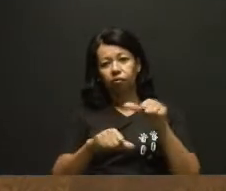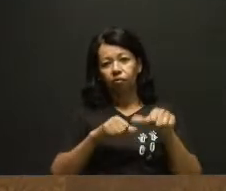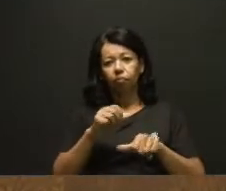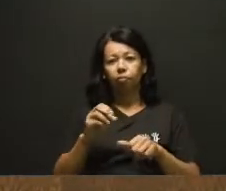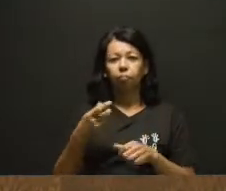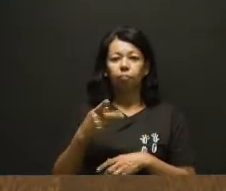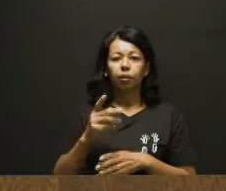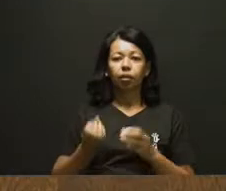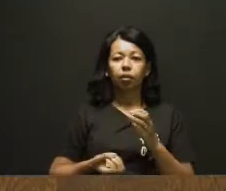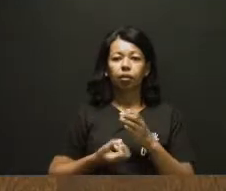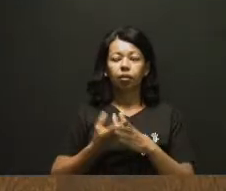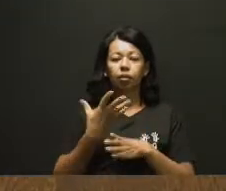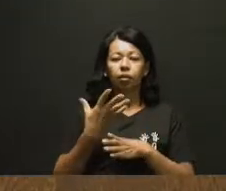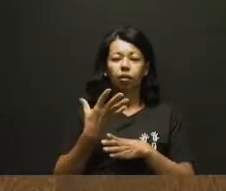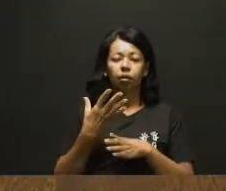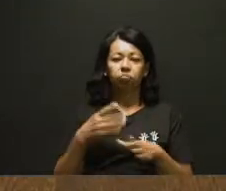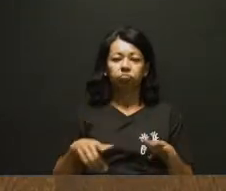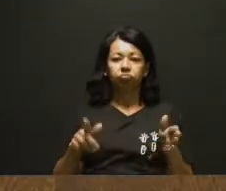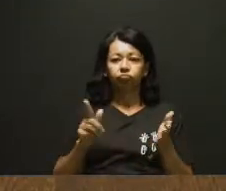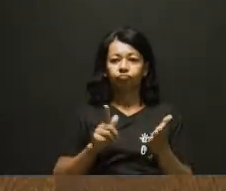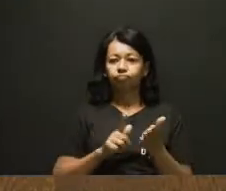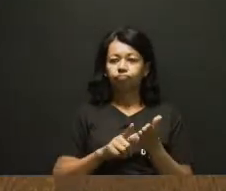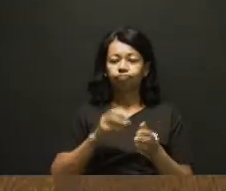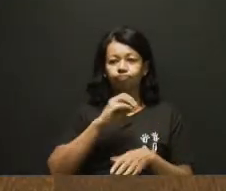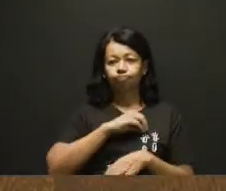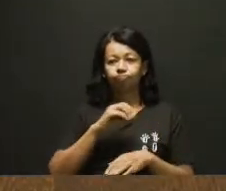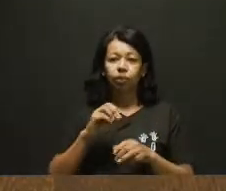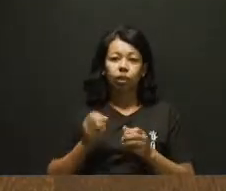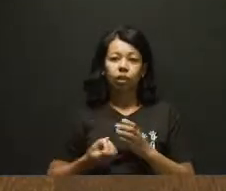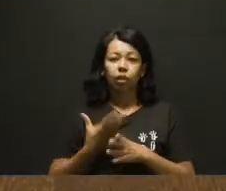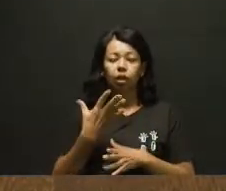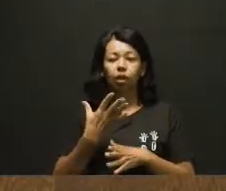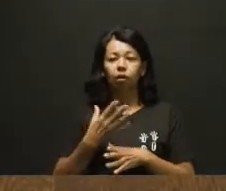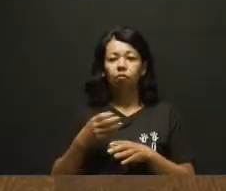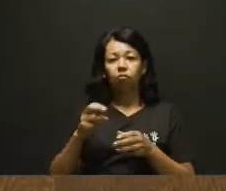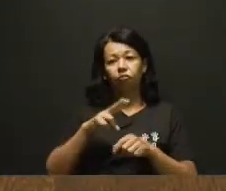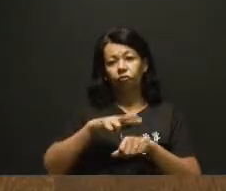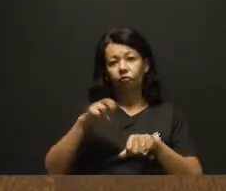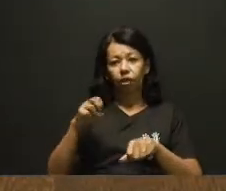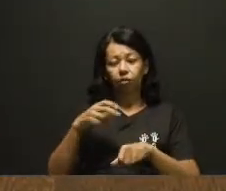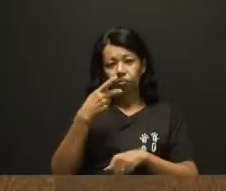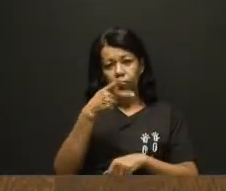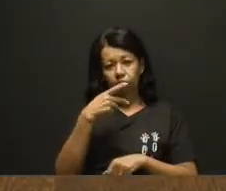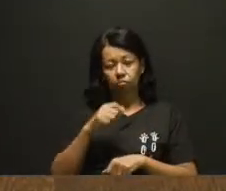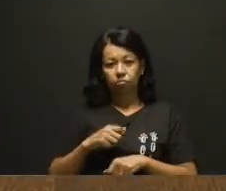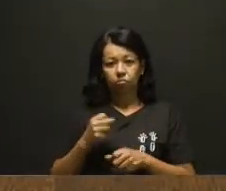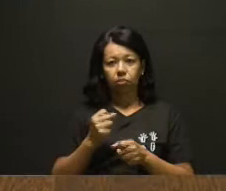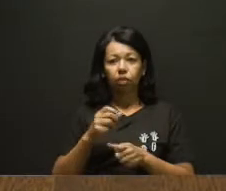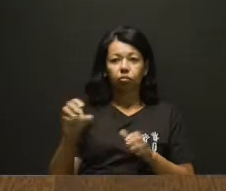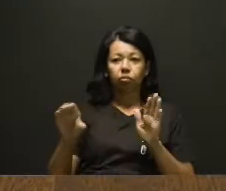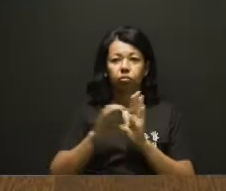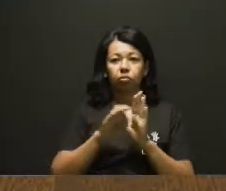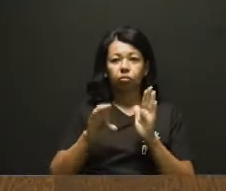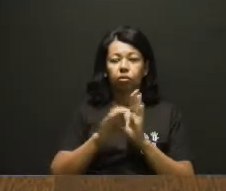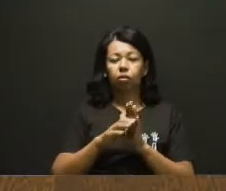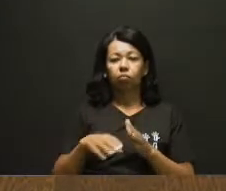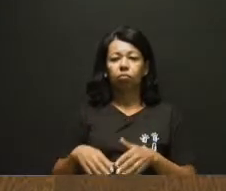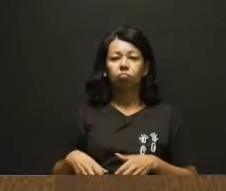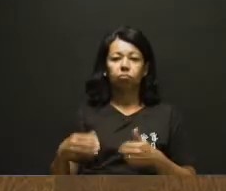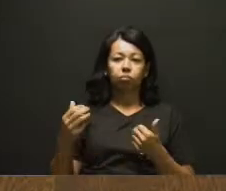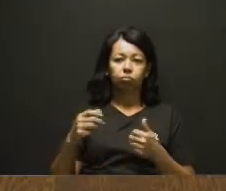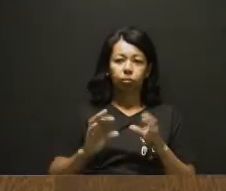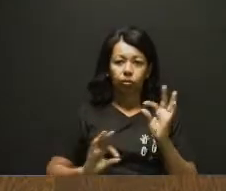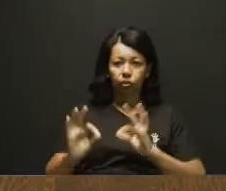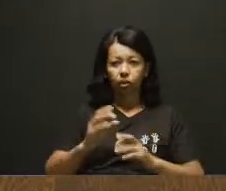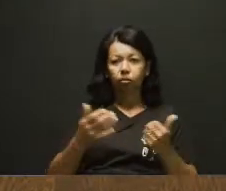criar aumentar foi nem cria cargos porque a justiça decretou inconstitucional de 2012 nós temos que mandar um projeto substitutivo os